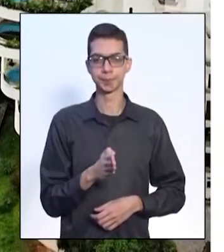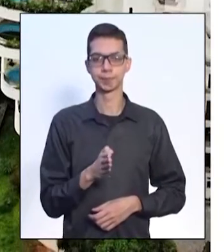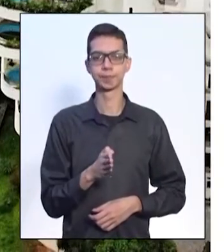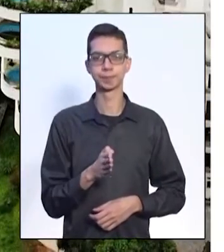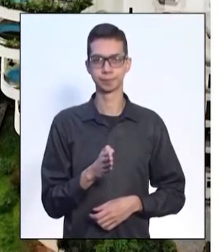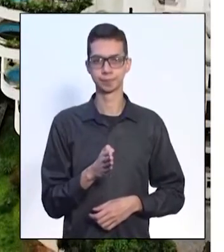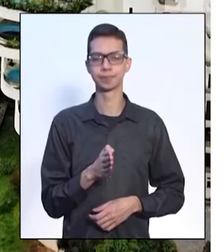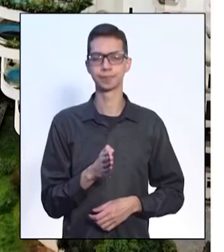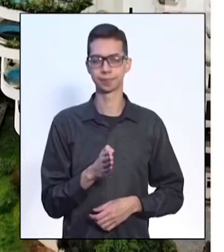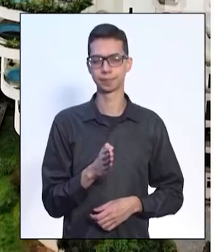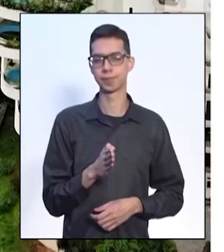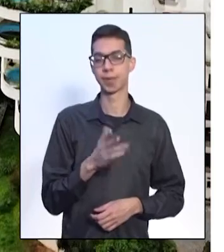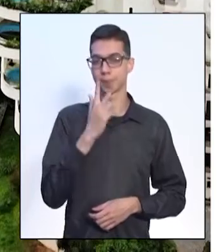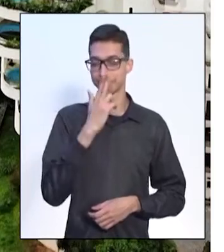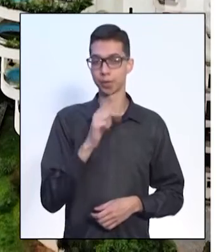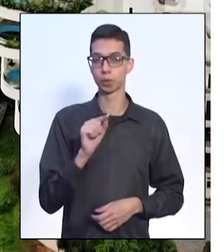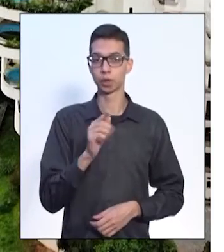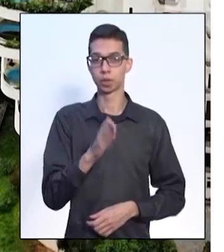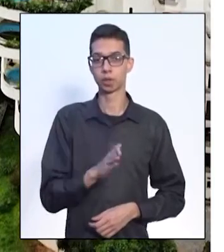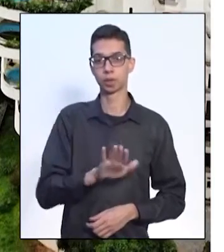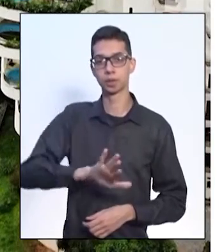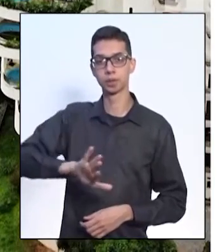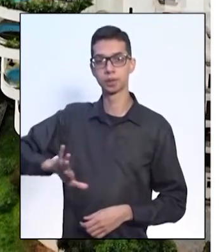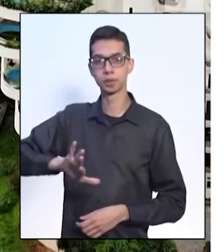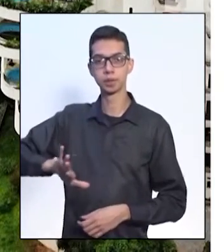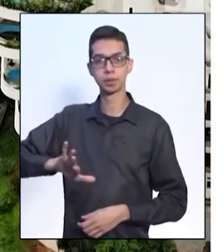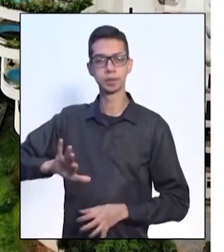vida farto de recursos e do outro é